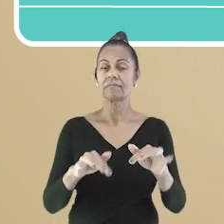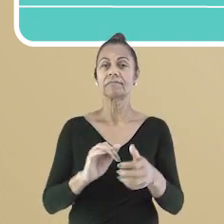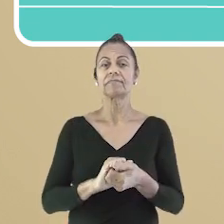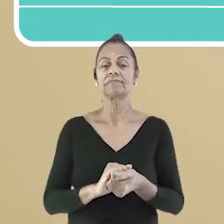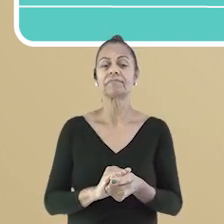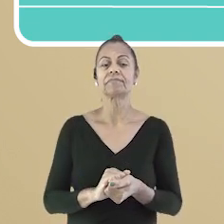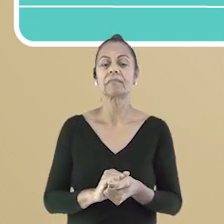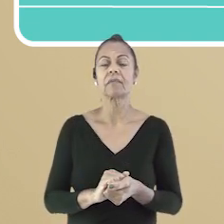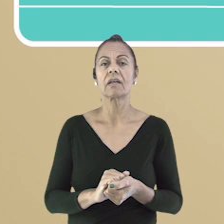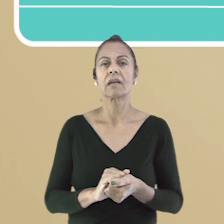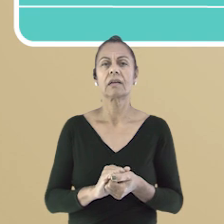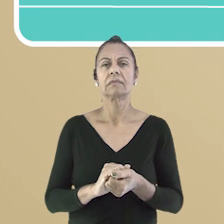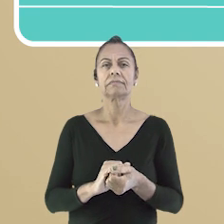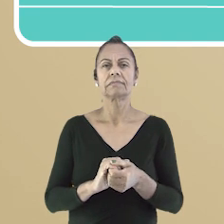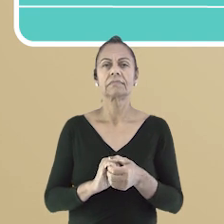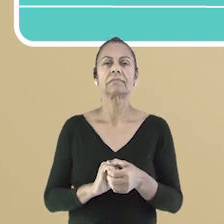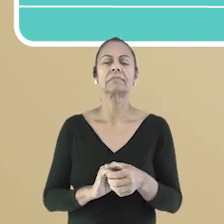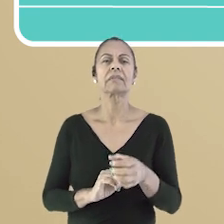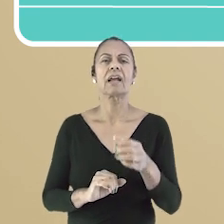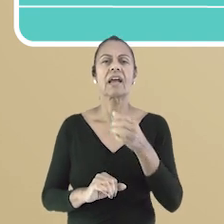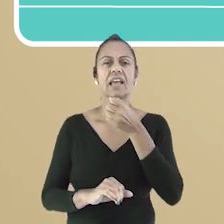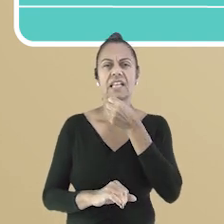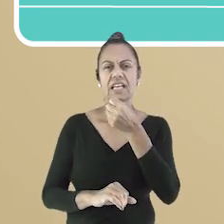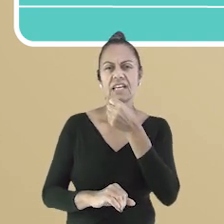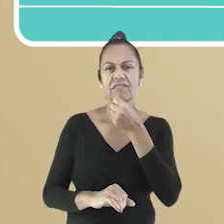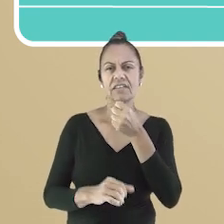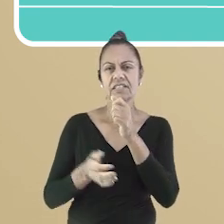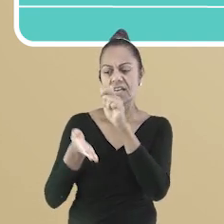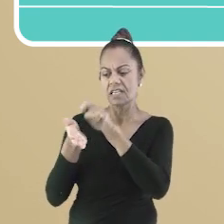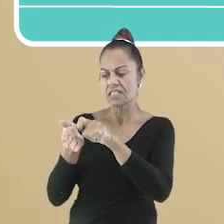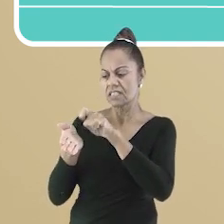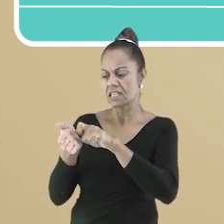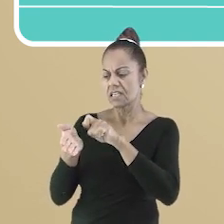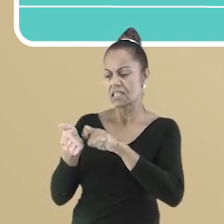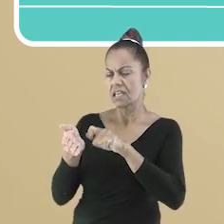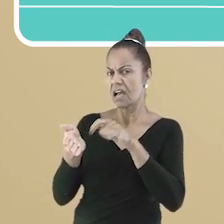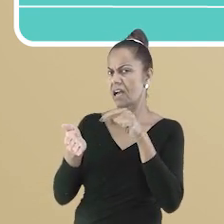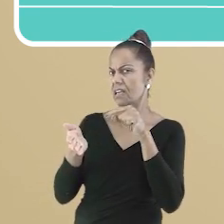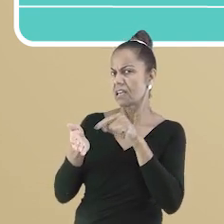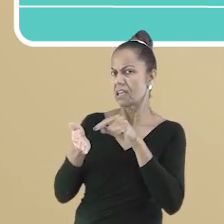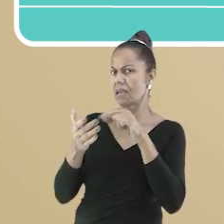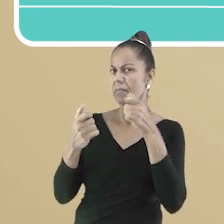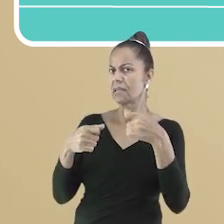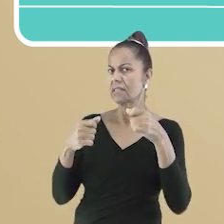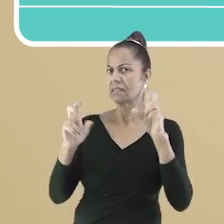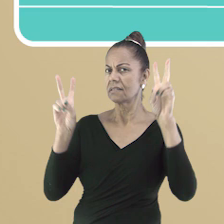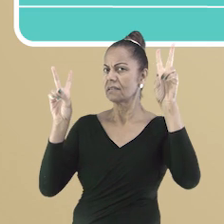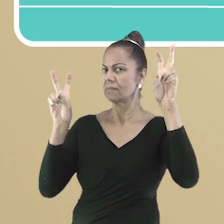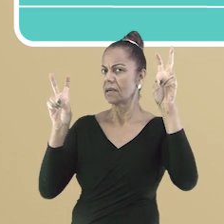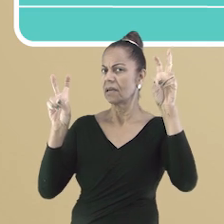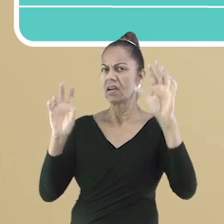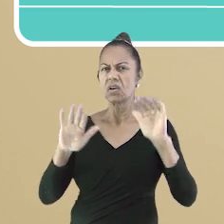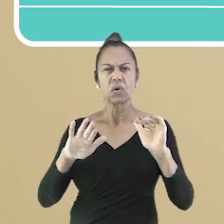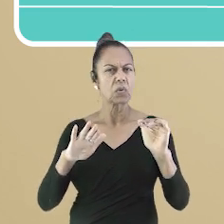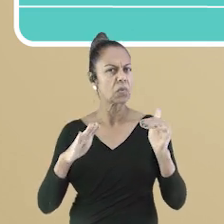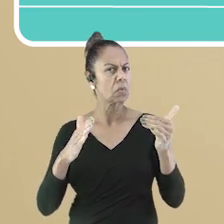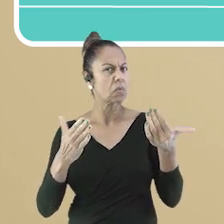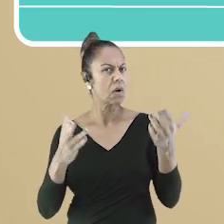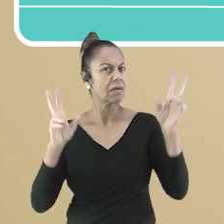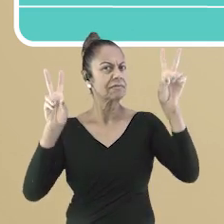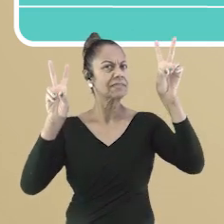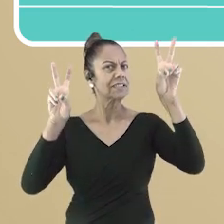entrevista. Toda entrevista escrita precisa de um título. Qual o título da entrevista que acabamos de